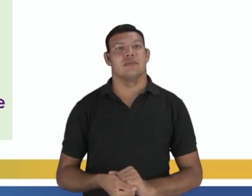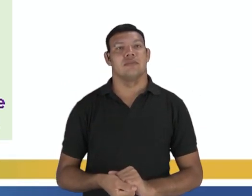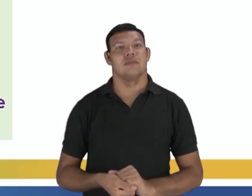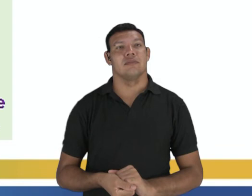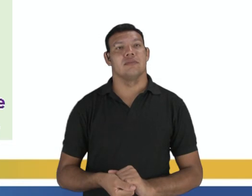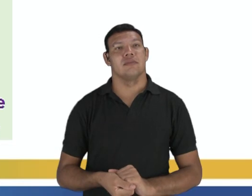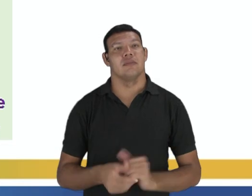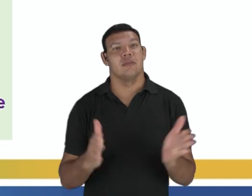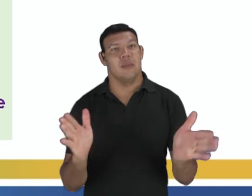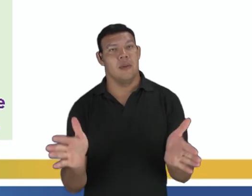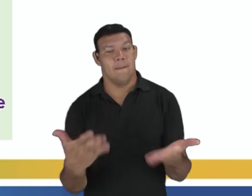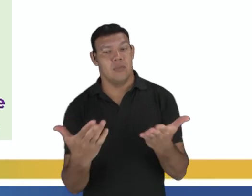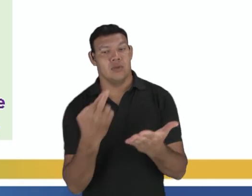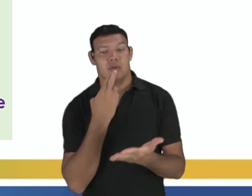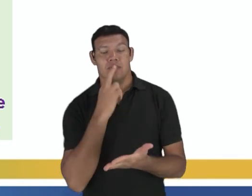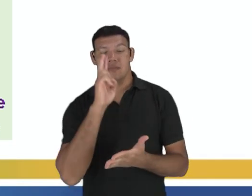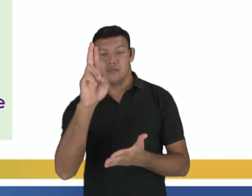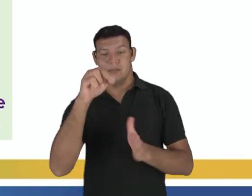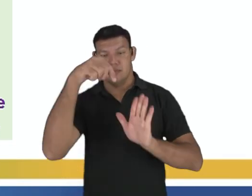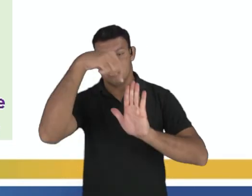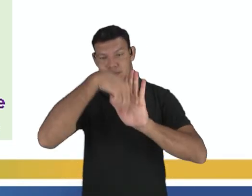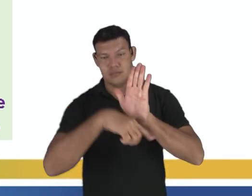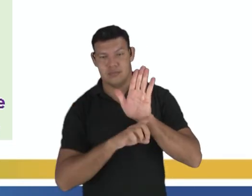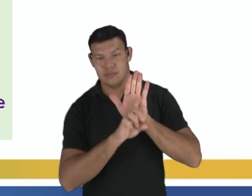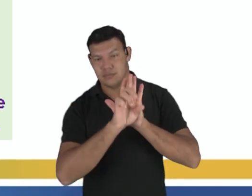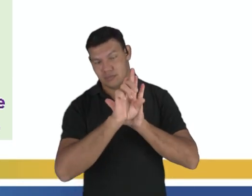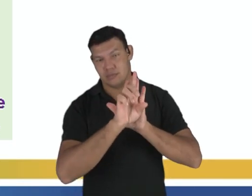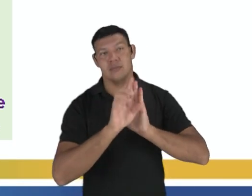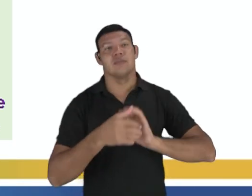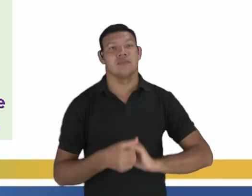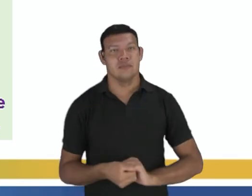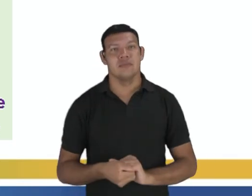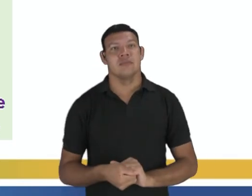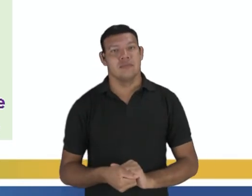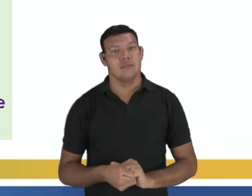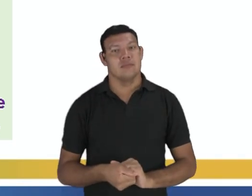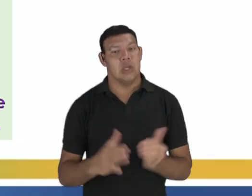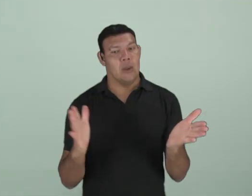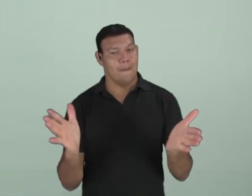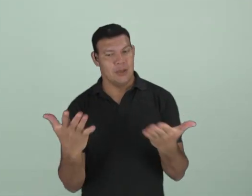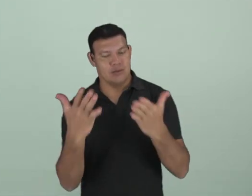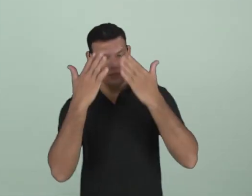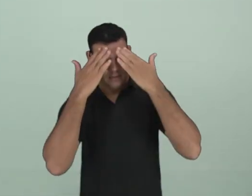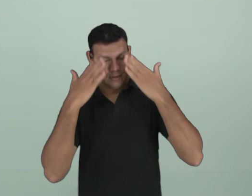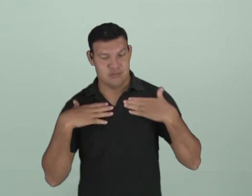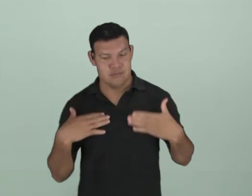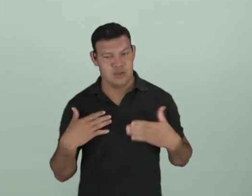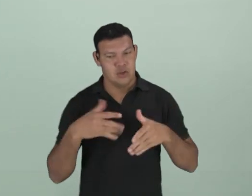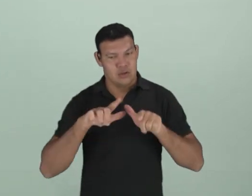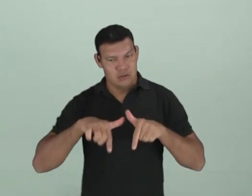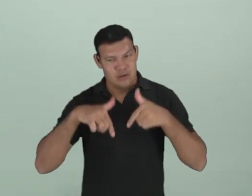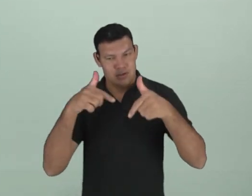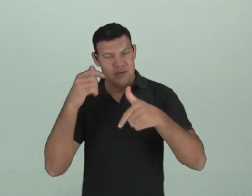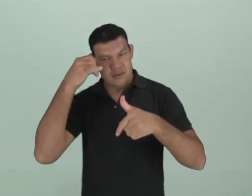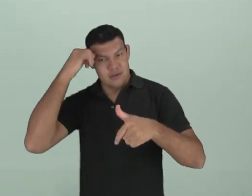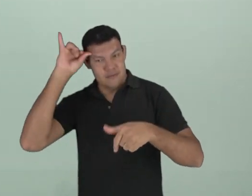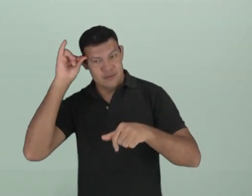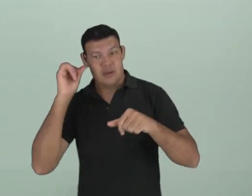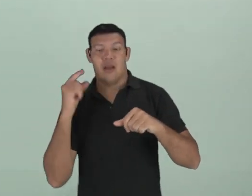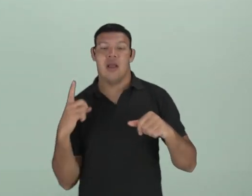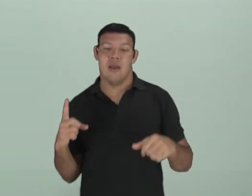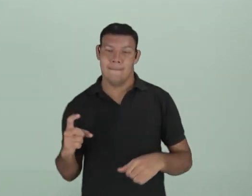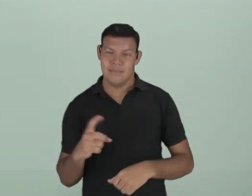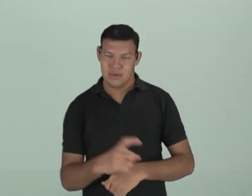elas protegem porque induzem resposta imunológica. Então, a vacina ela estimula o seu corpo a produzir anticorpos para